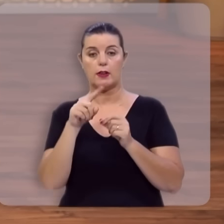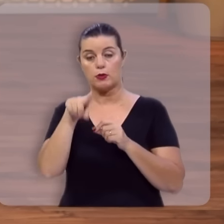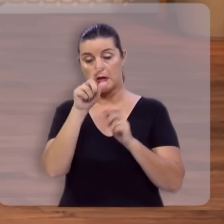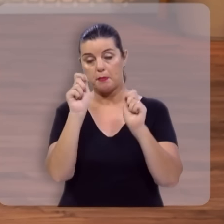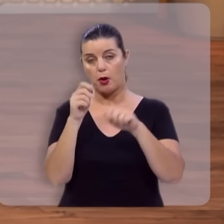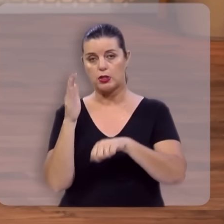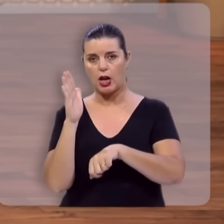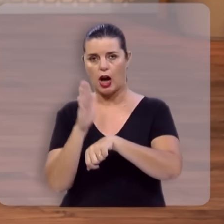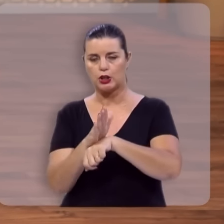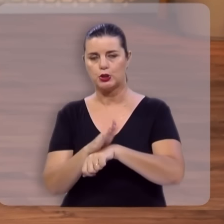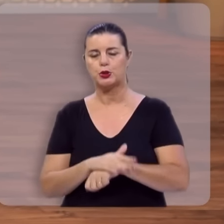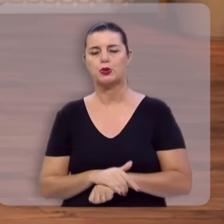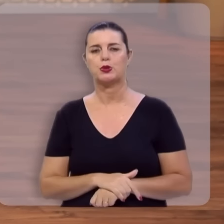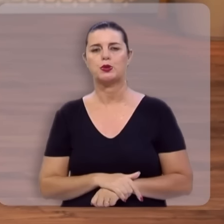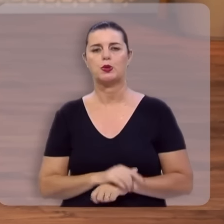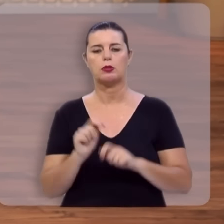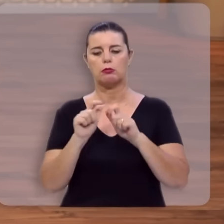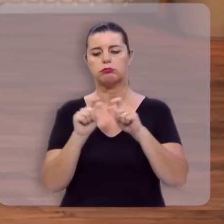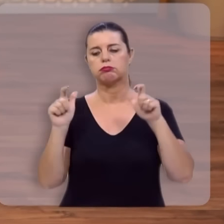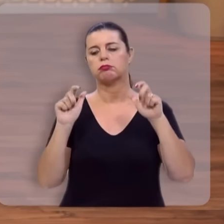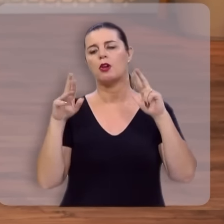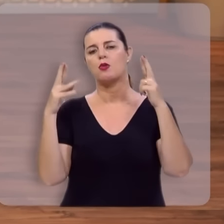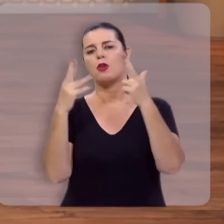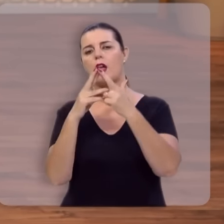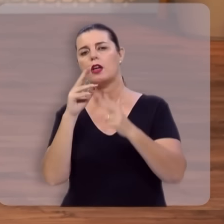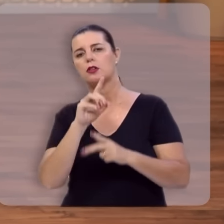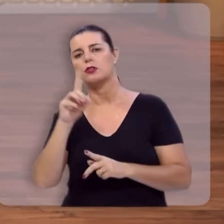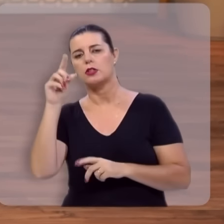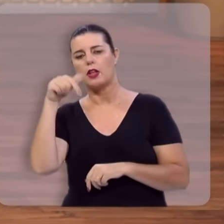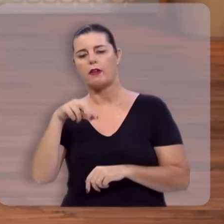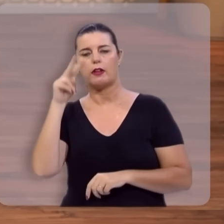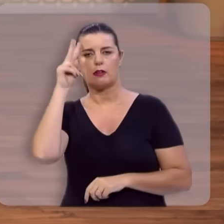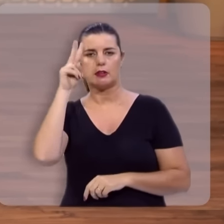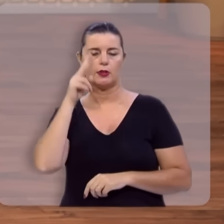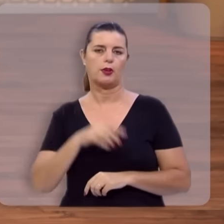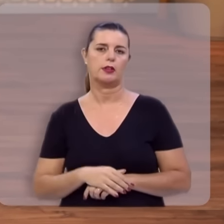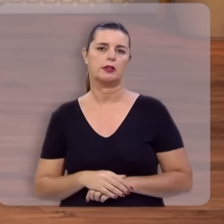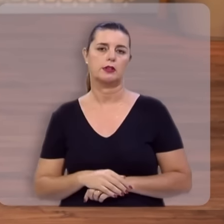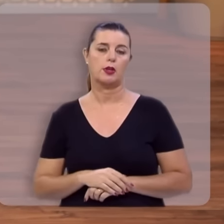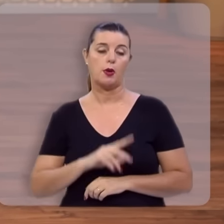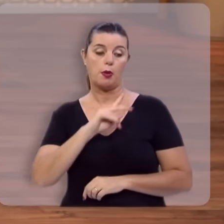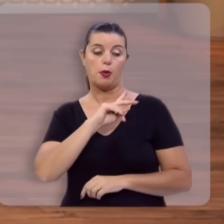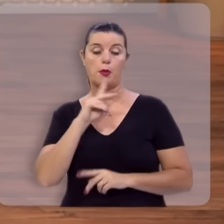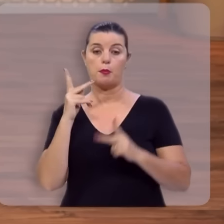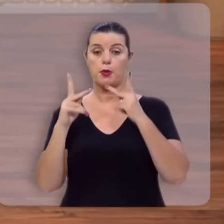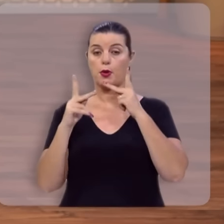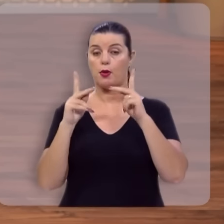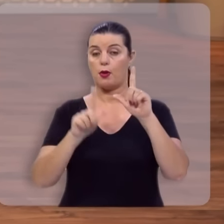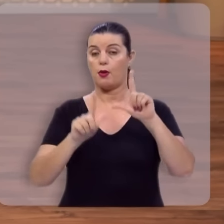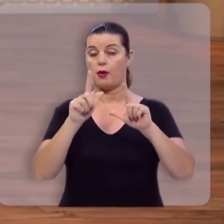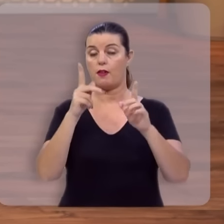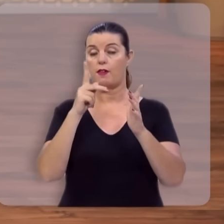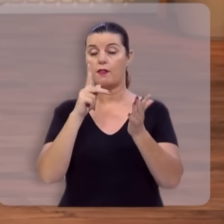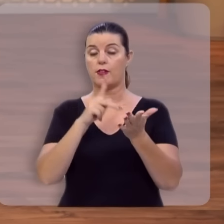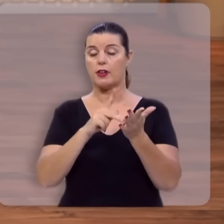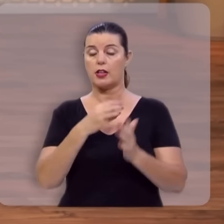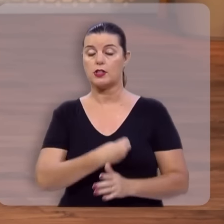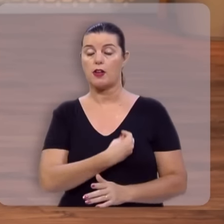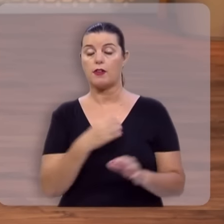pode participar disso, da expansão do Reino de Deus aqui na história. O programa Verdade e Vida vai